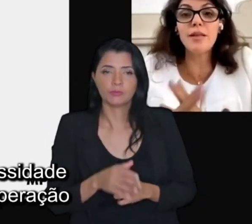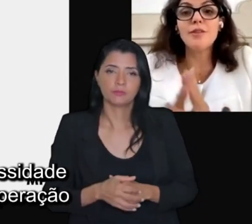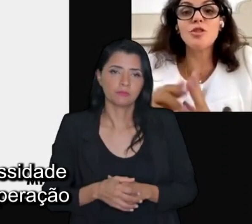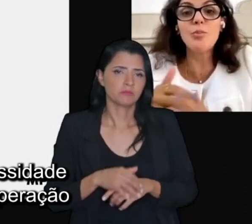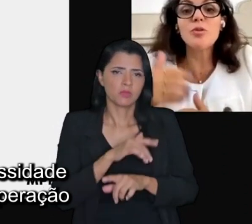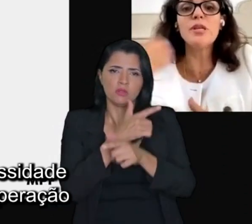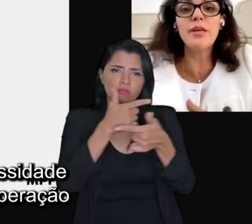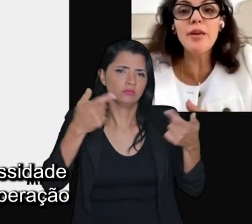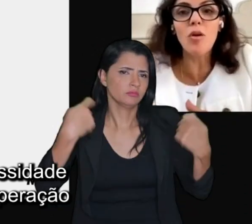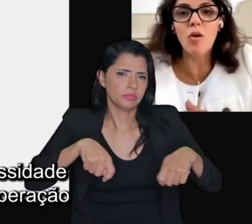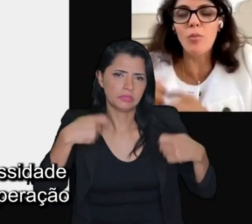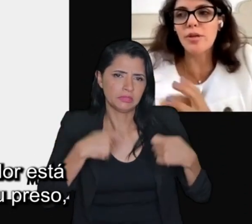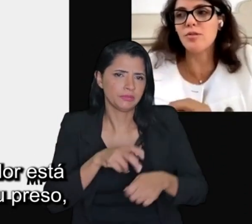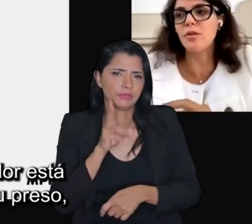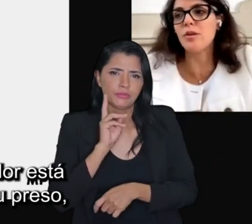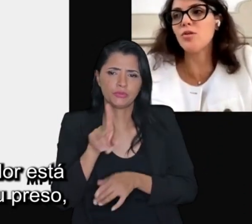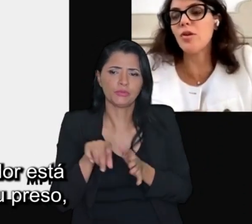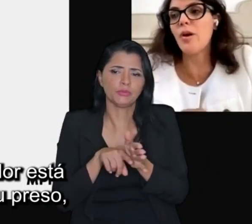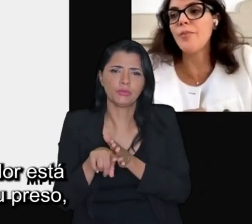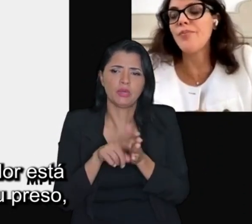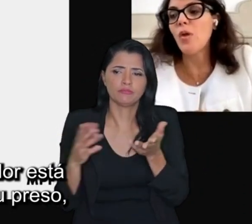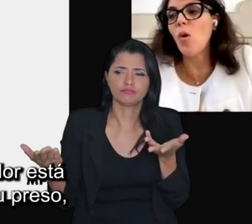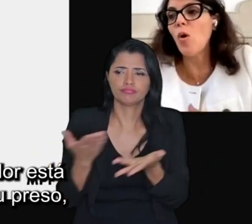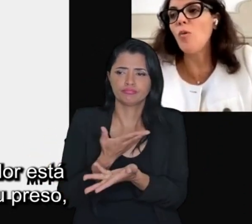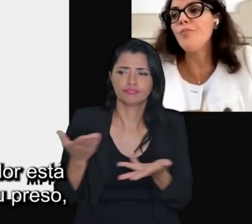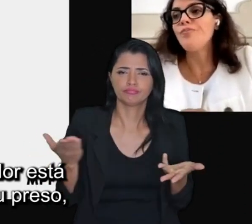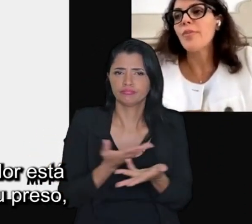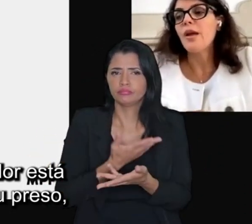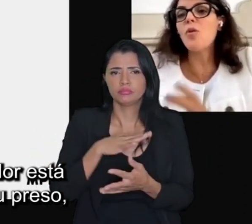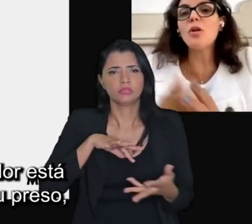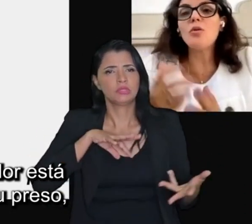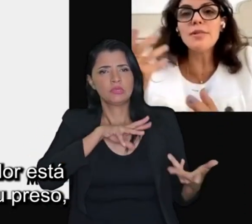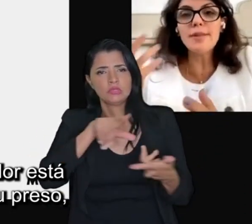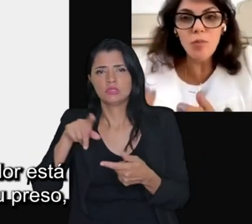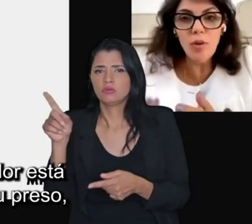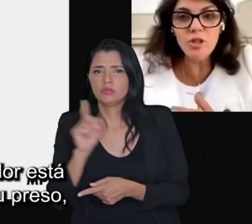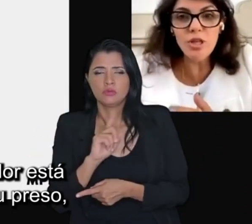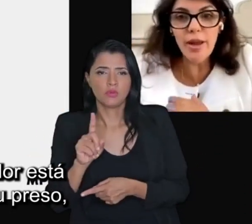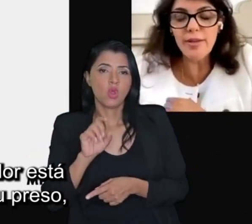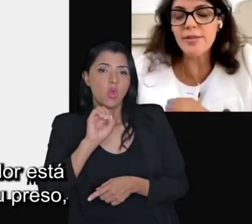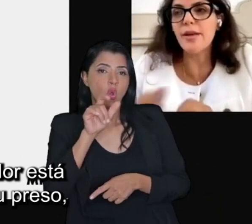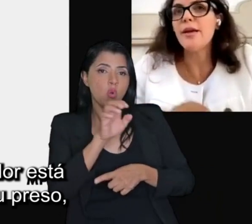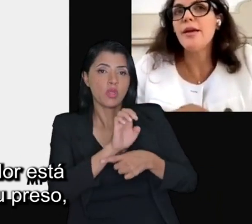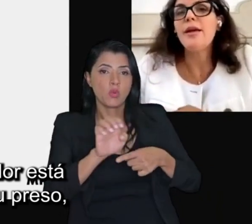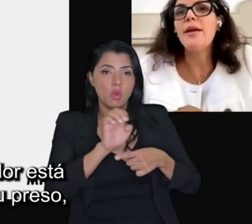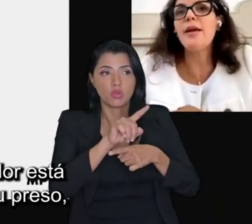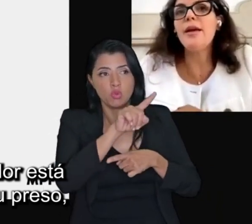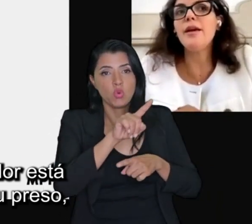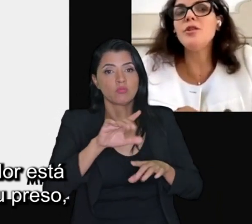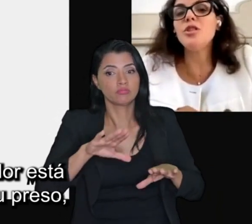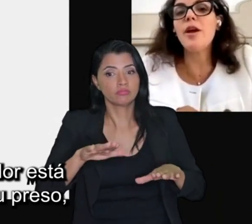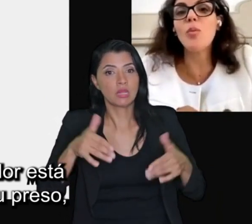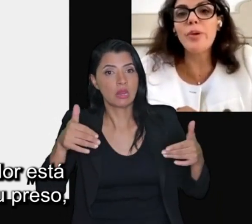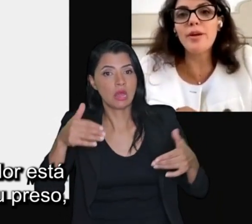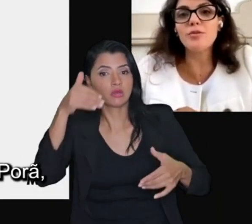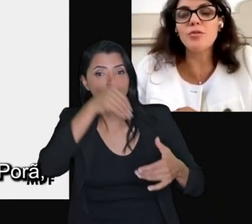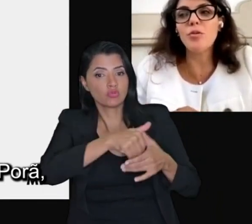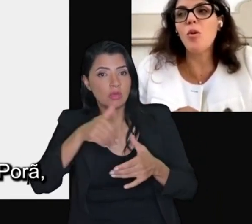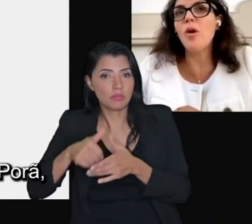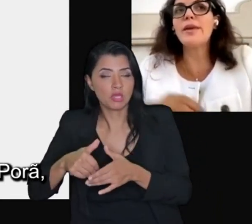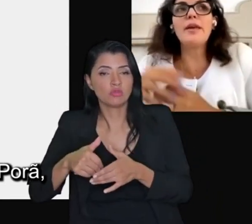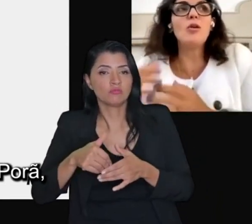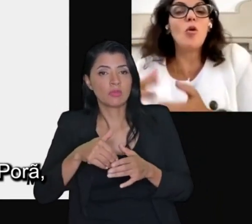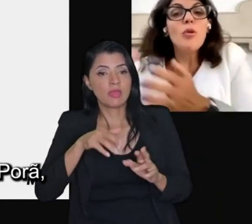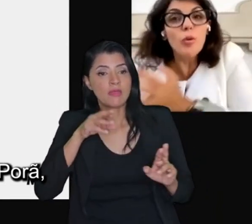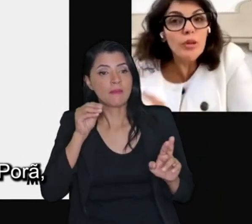haveria necessidade de prosseguir com a cooperação internacional. Ou, Equador está numa audiência de réu